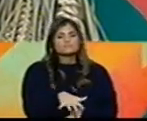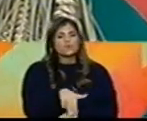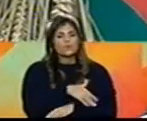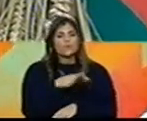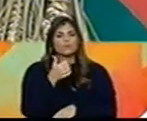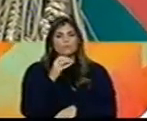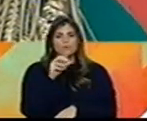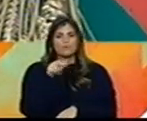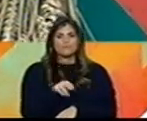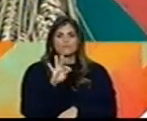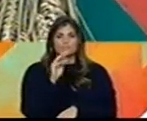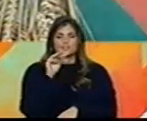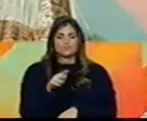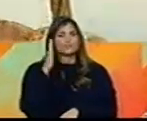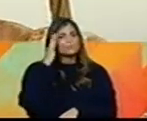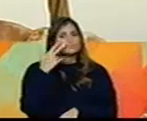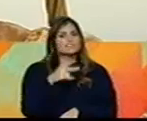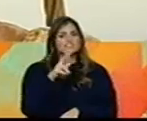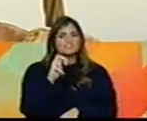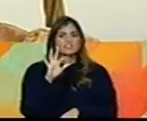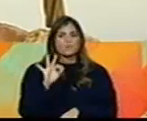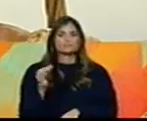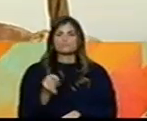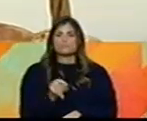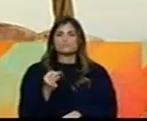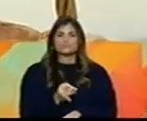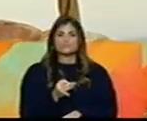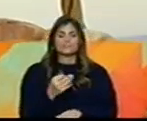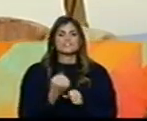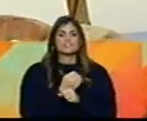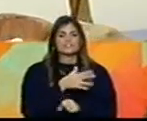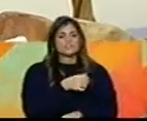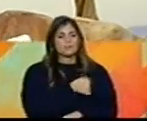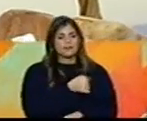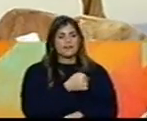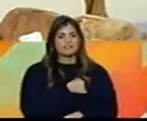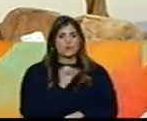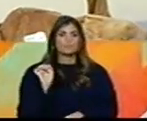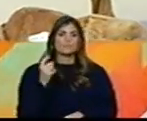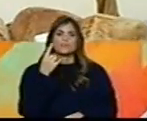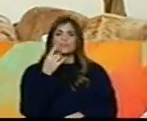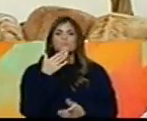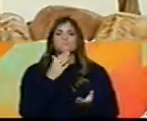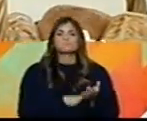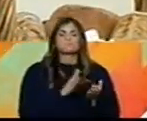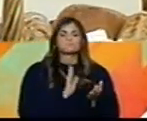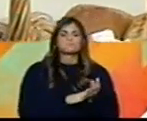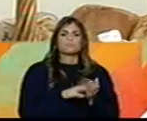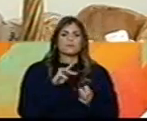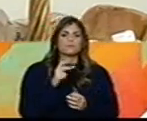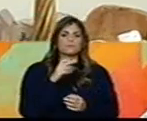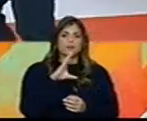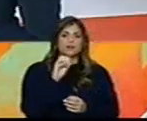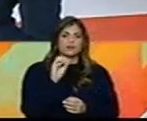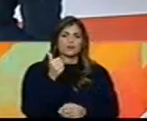Bonfim, 134. Porto. Porto. Em serviço de takeaway. Trata-se do primeiro restaurante macrobiótico